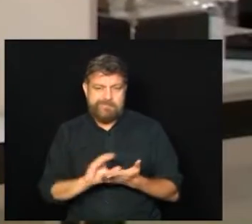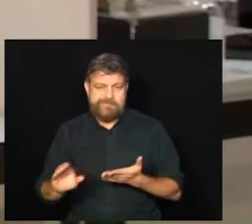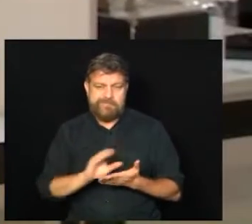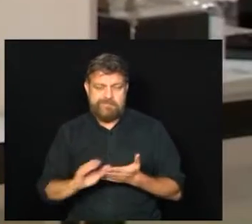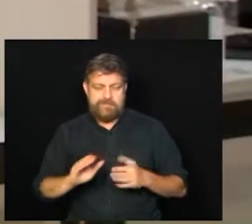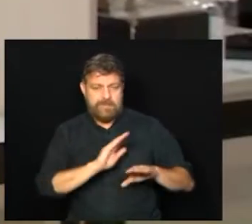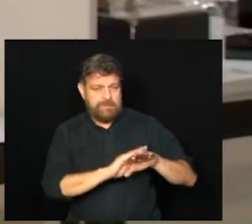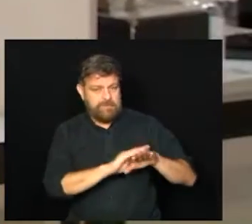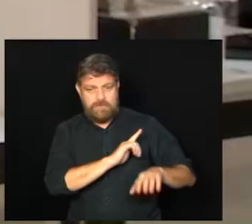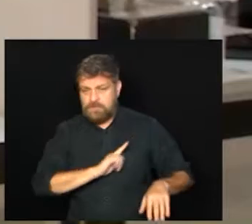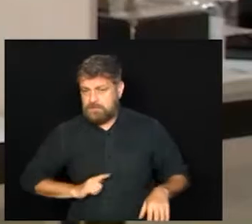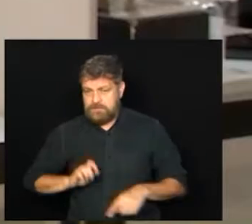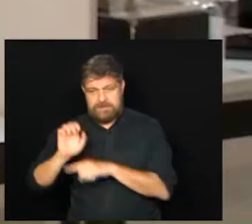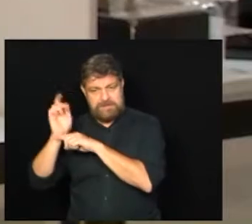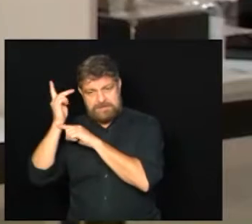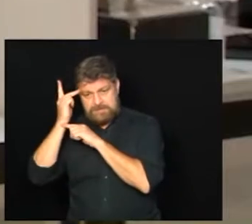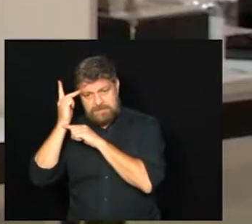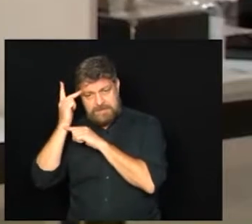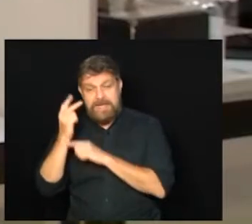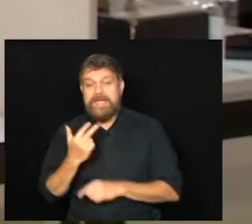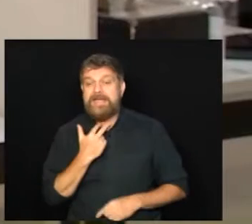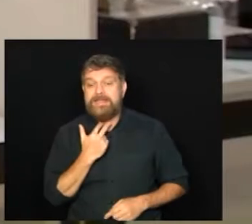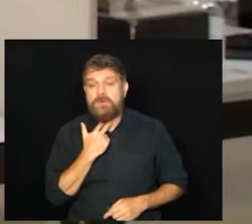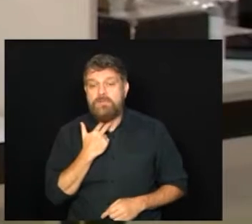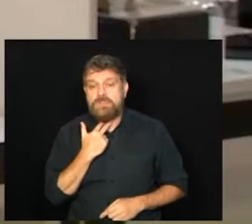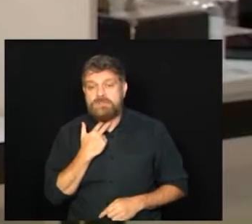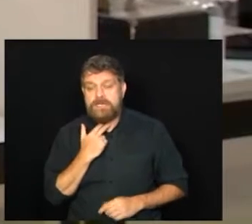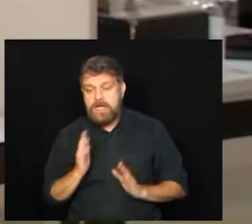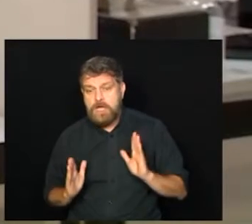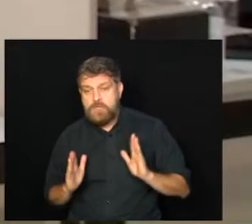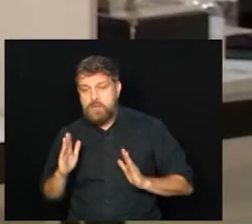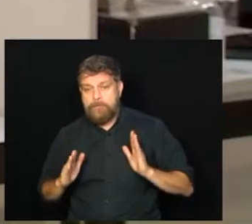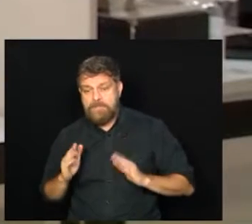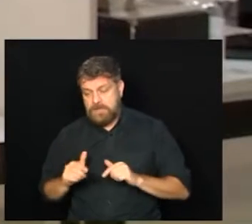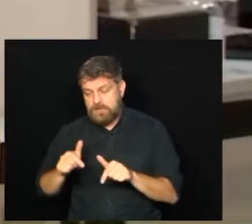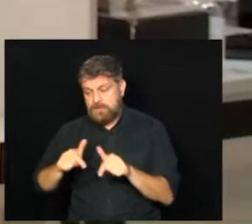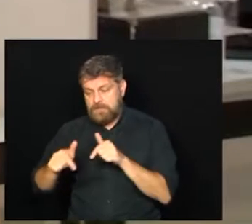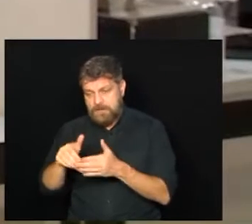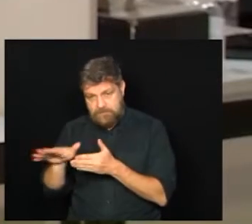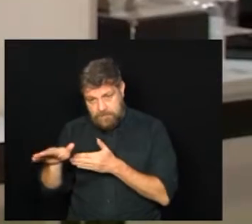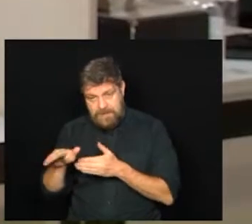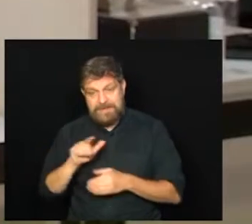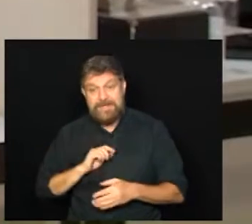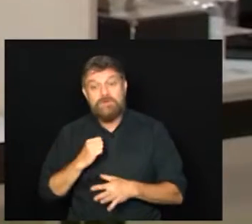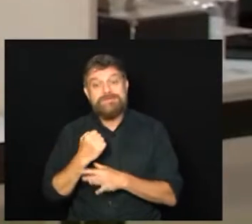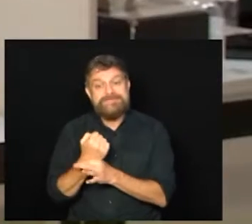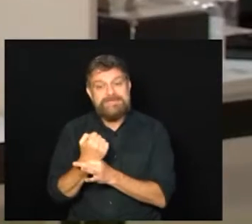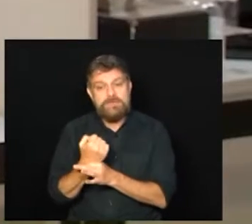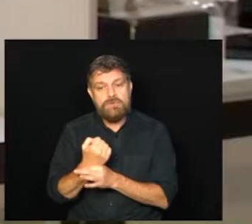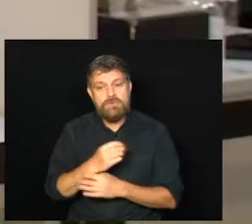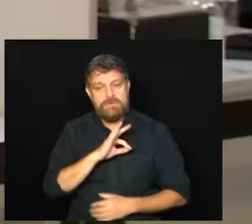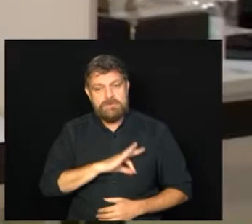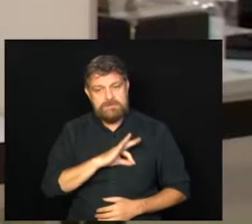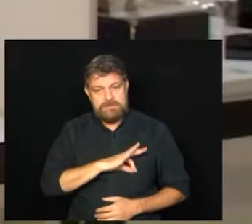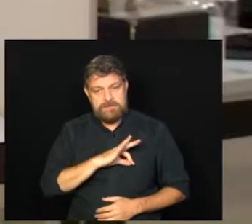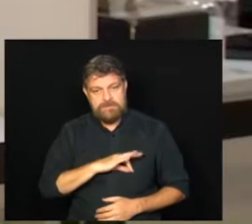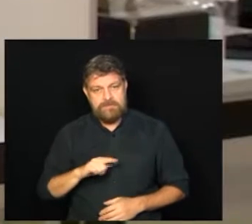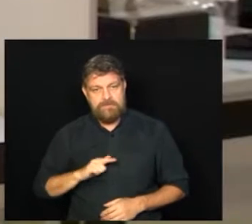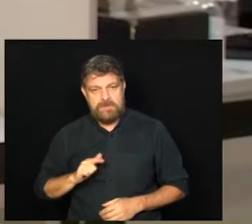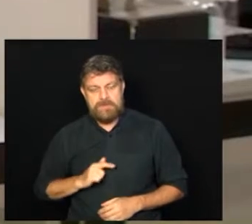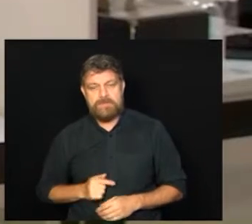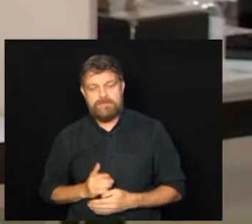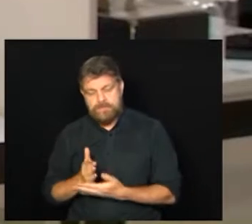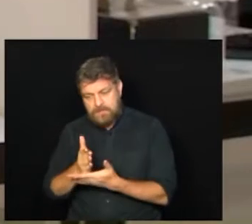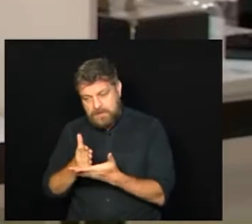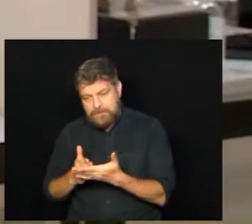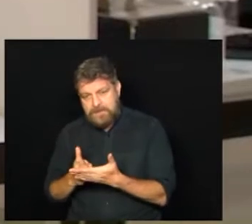São Paulo e nem no seguro-desemprego. Outra questão importante é que a renda per capita de até meio salário mínimo, né?